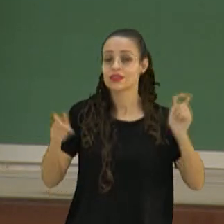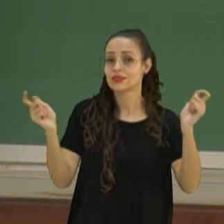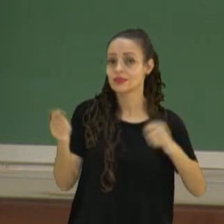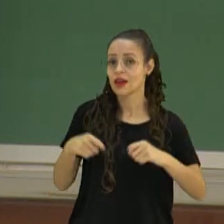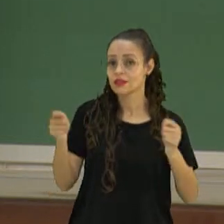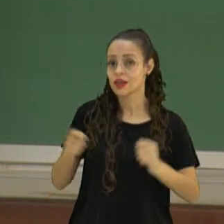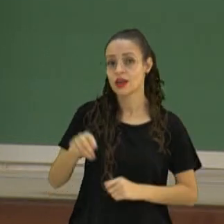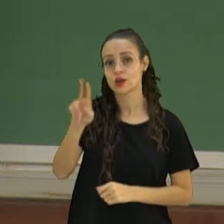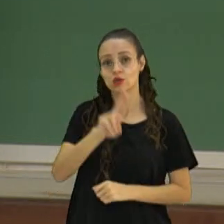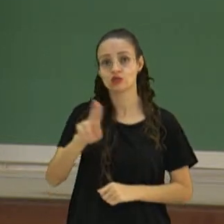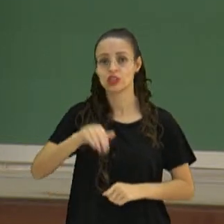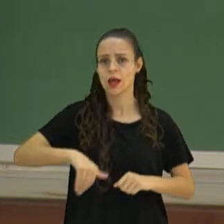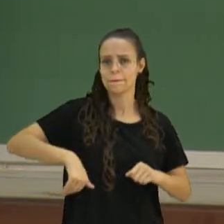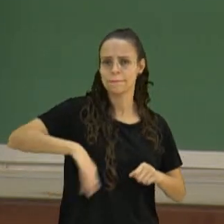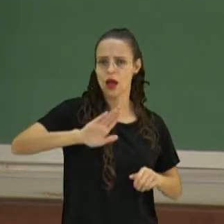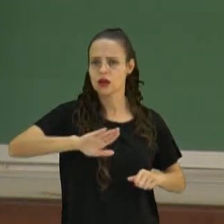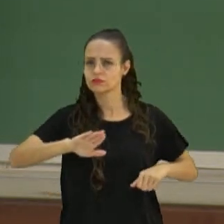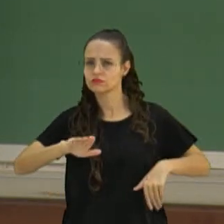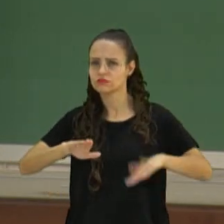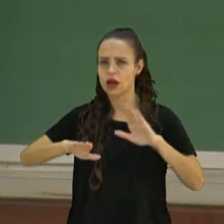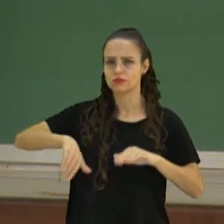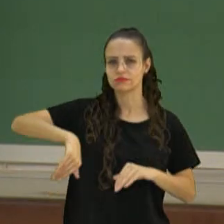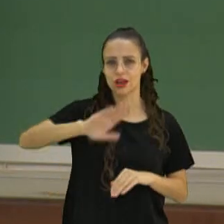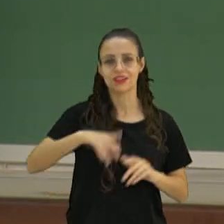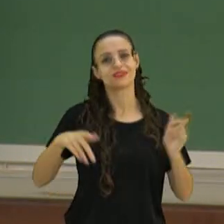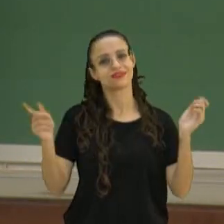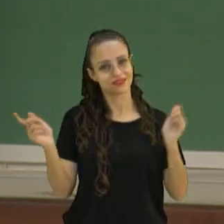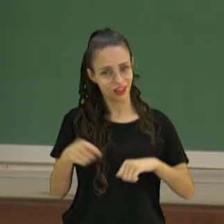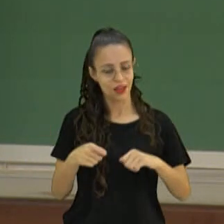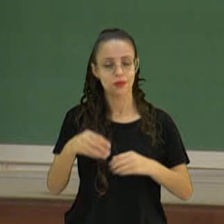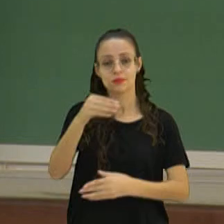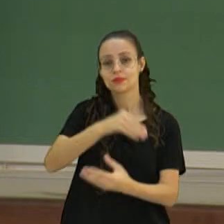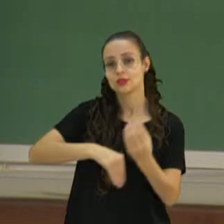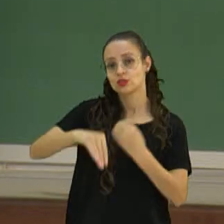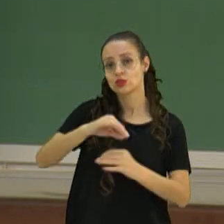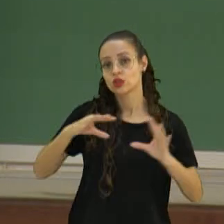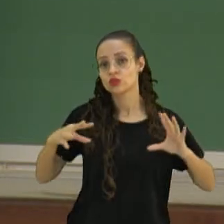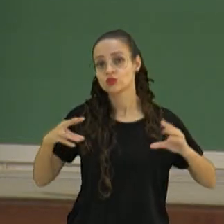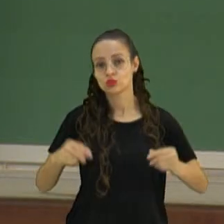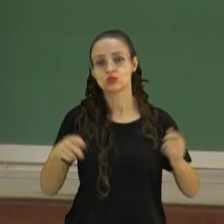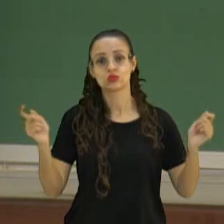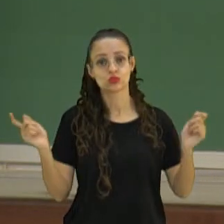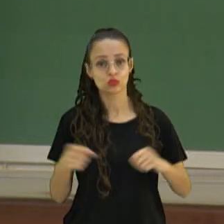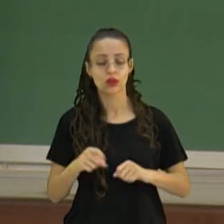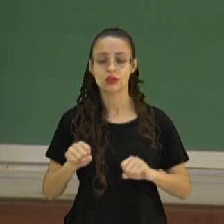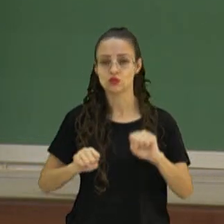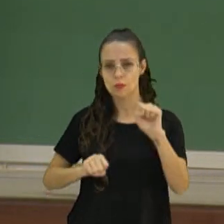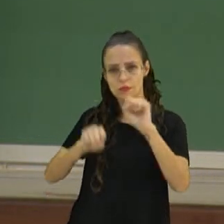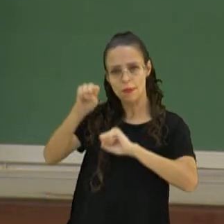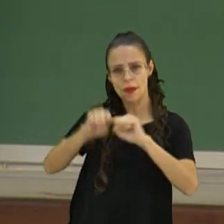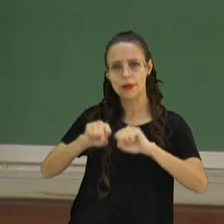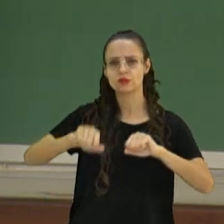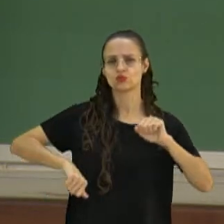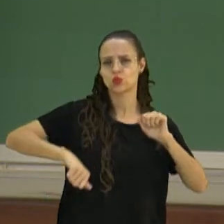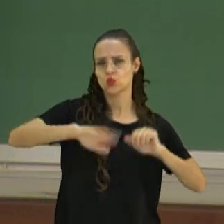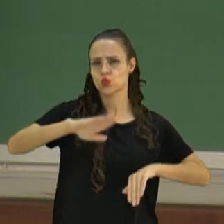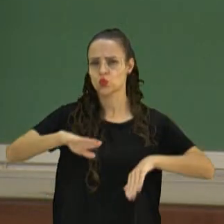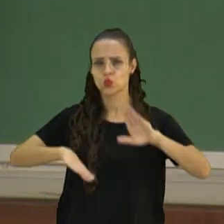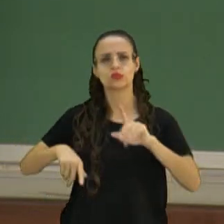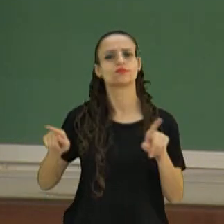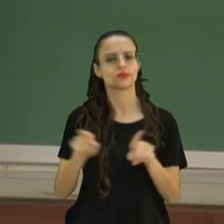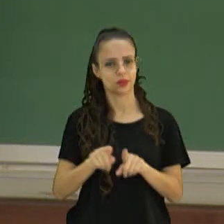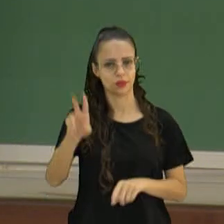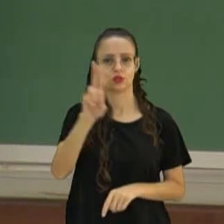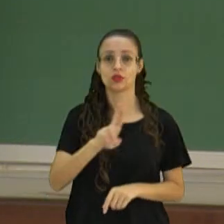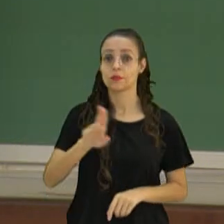utilização de chutes, né? Então, dentro do MMA mistura todas essas modalidades, né? Então, situação de soco e chutes também é muito utilizada,